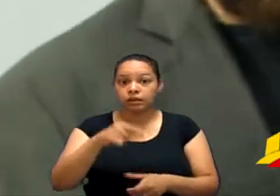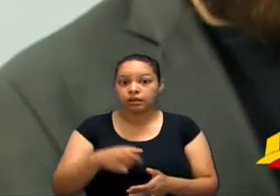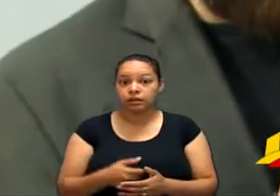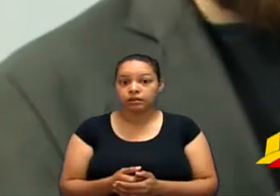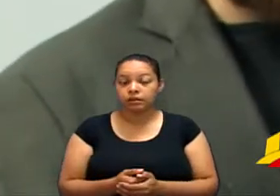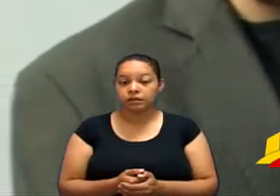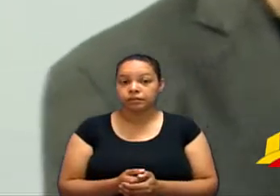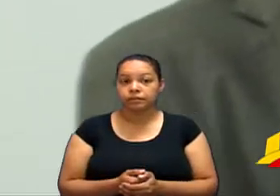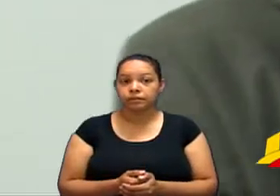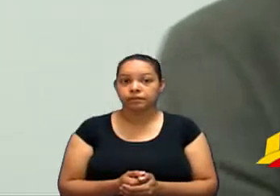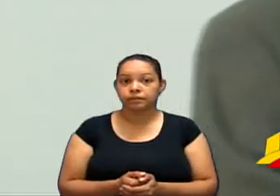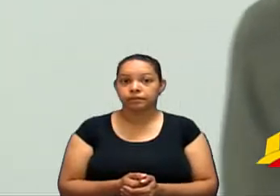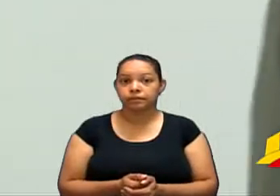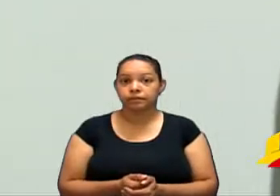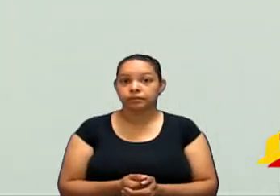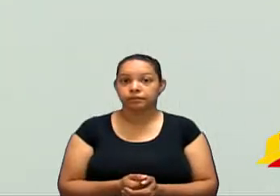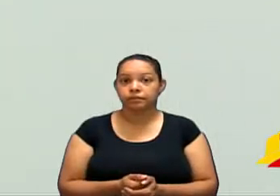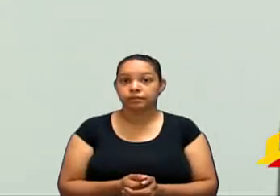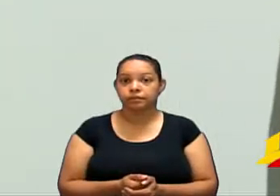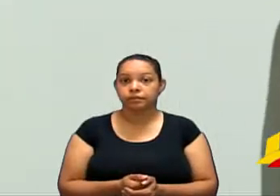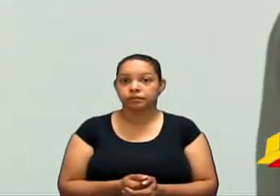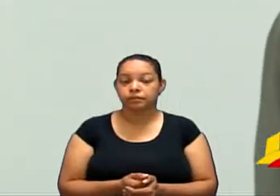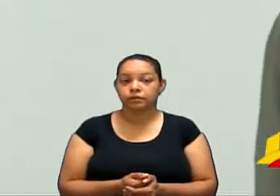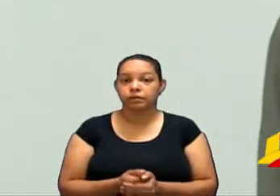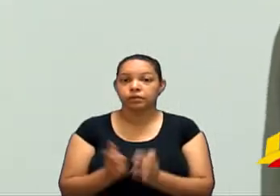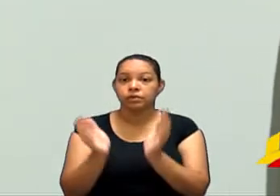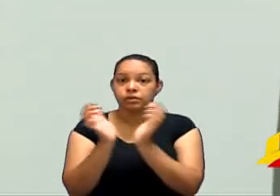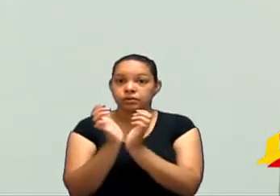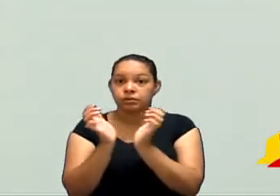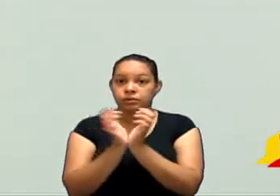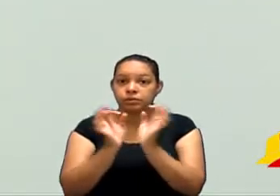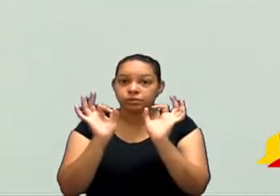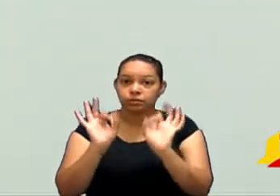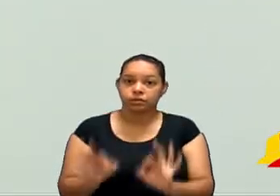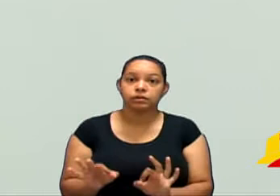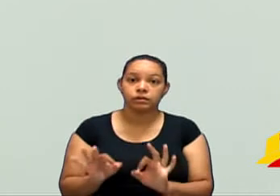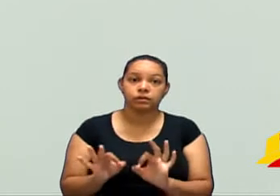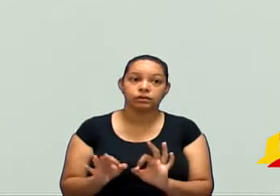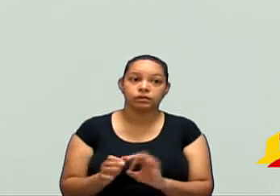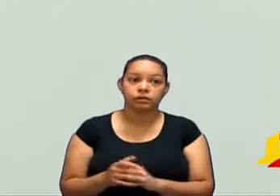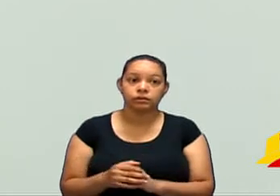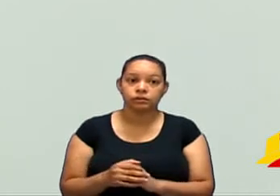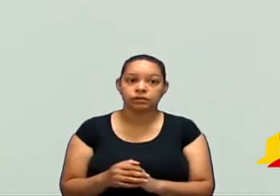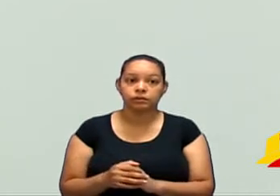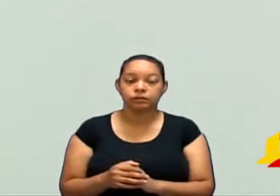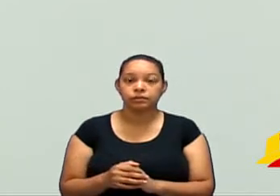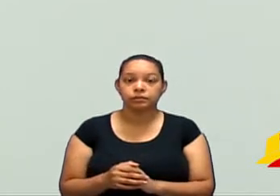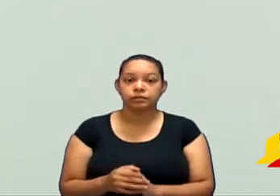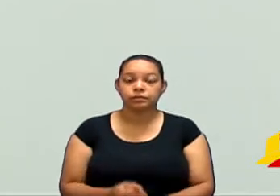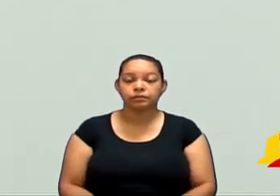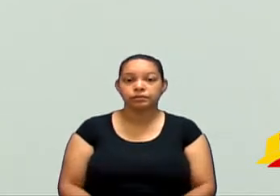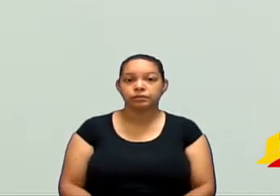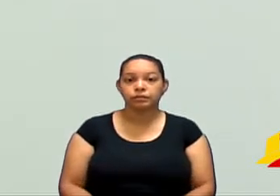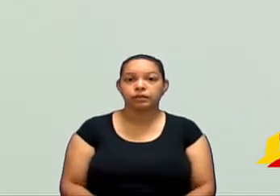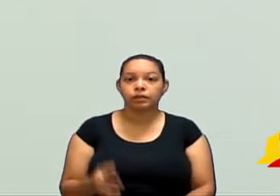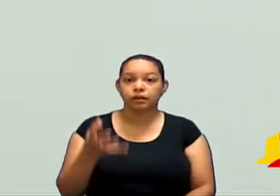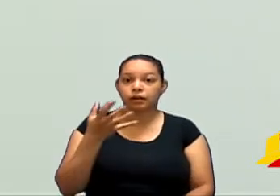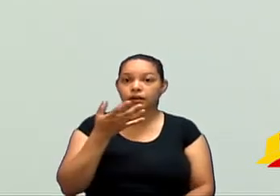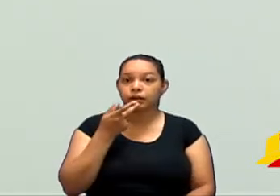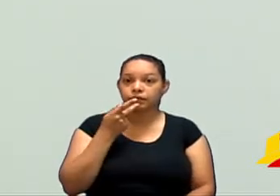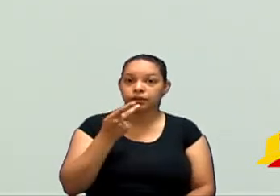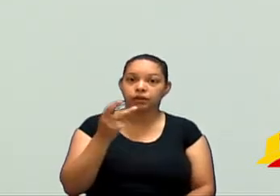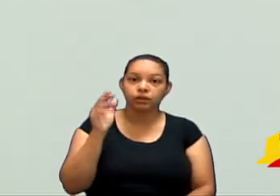bem como de liberação das páscoas competentes sobre a necessidade do procedimento judicial aí falou também sobre uma questão que eu acho que a Fernanda que que